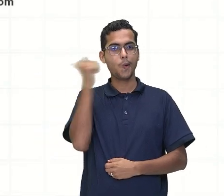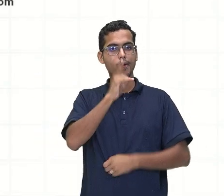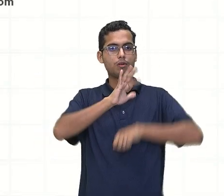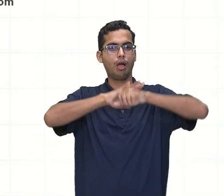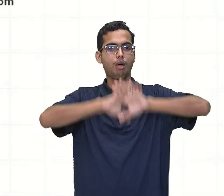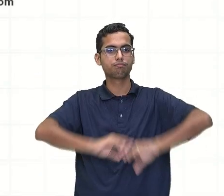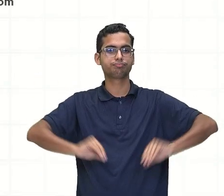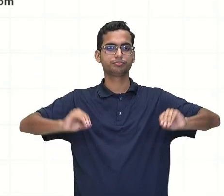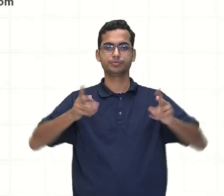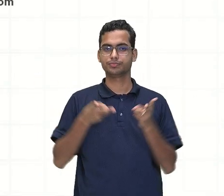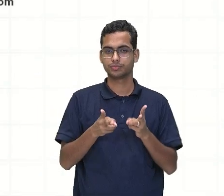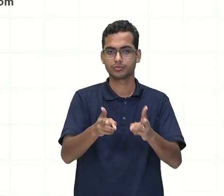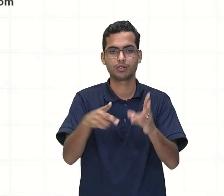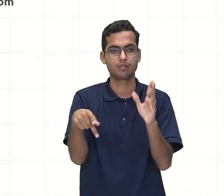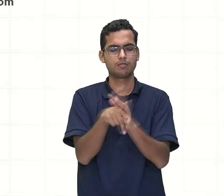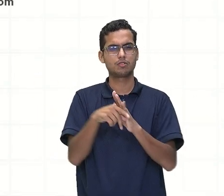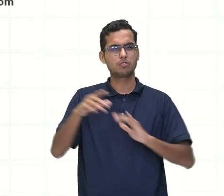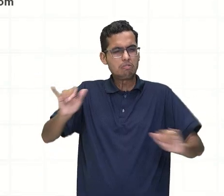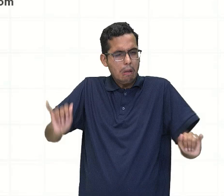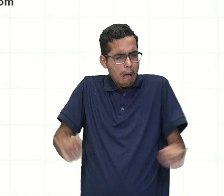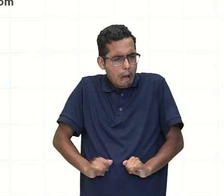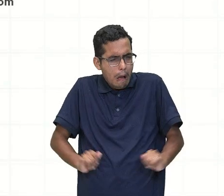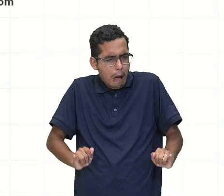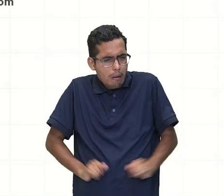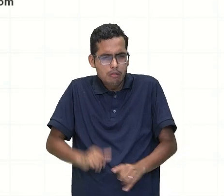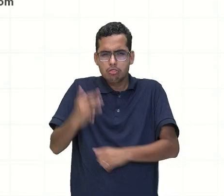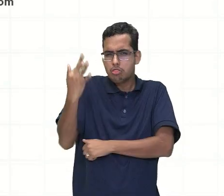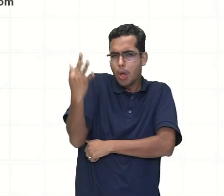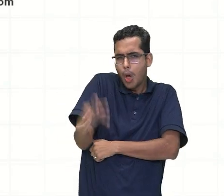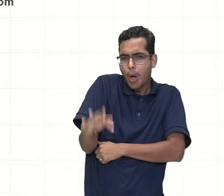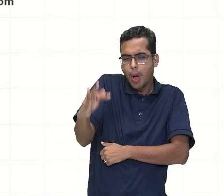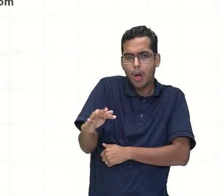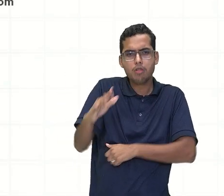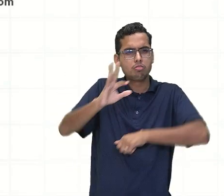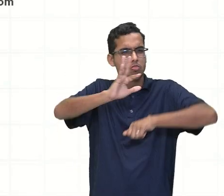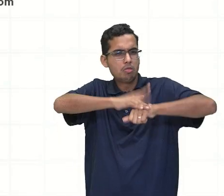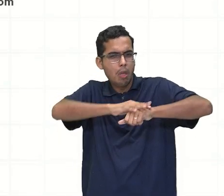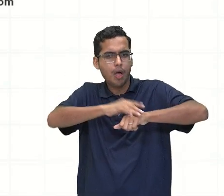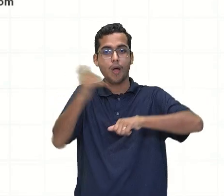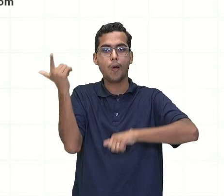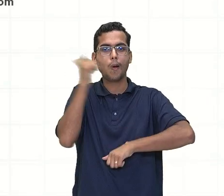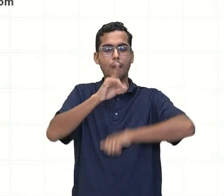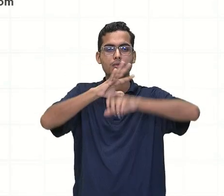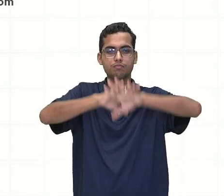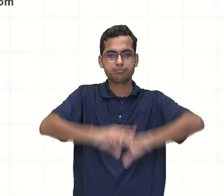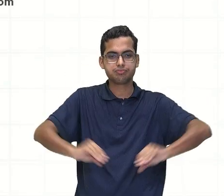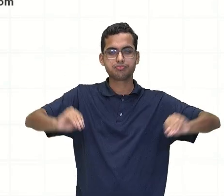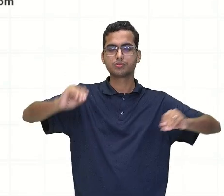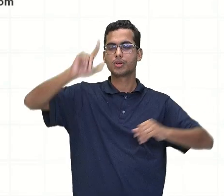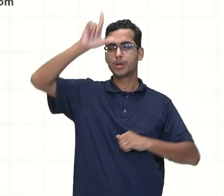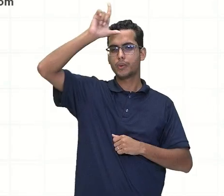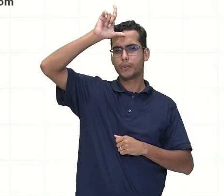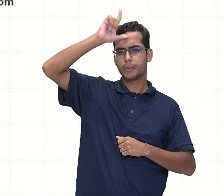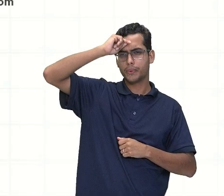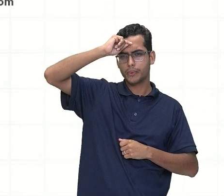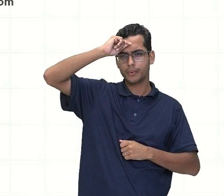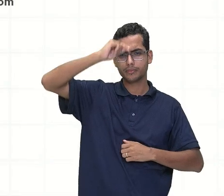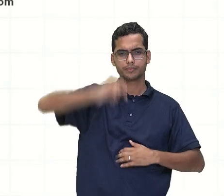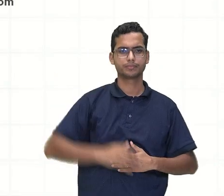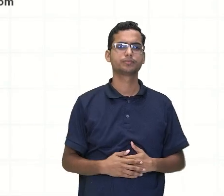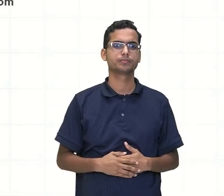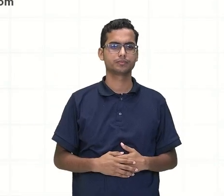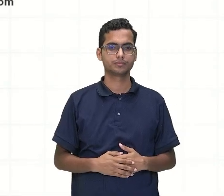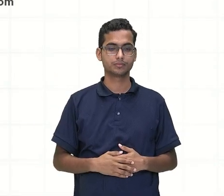e sofrimentos. E aqui, gente, para pensar nos tantos relatos de curas milagrosas